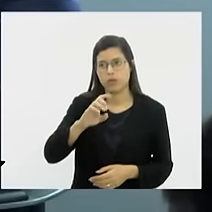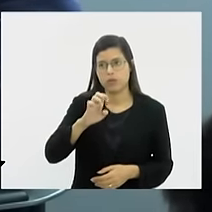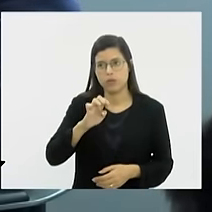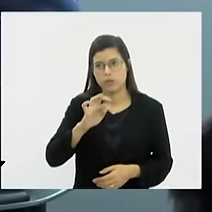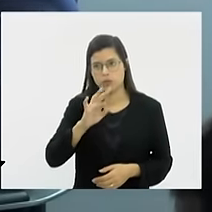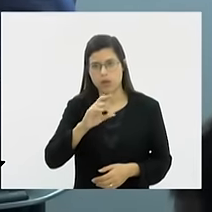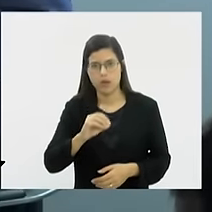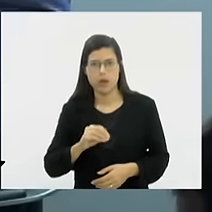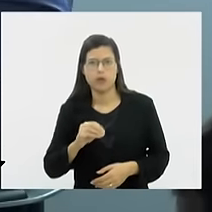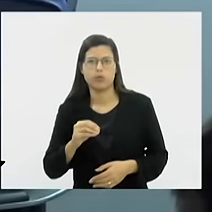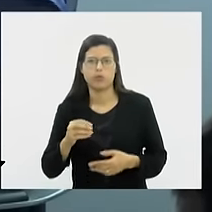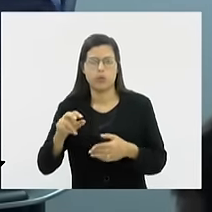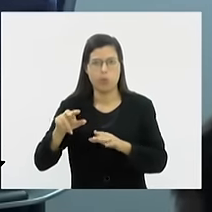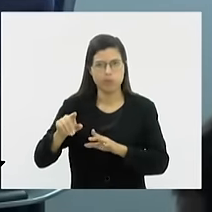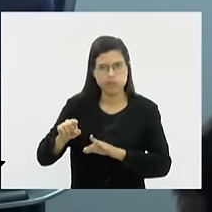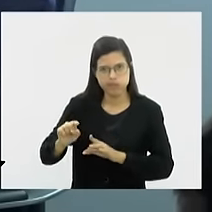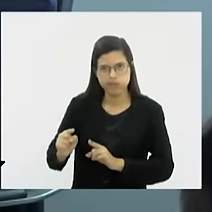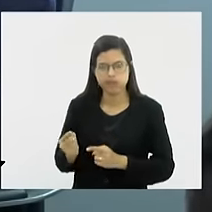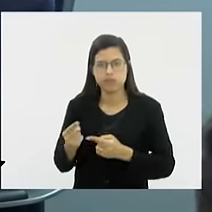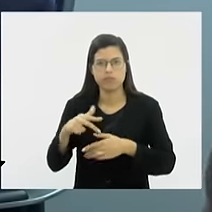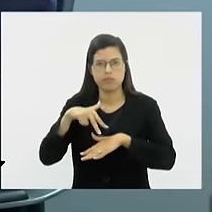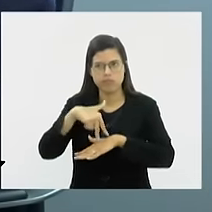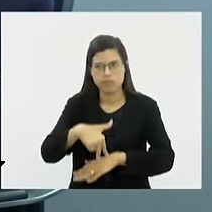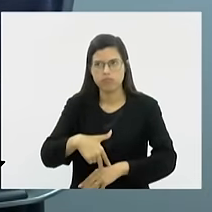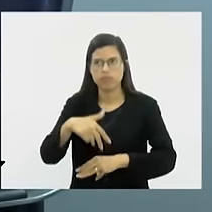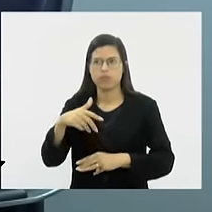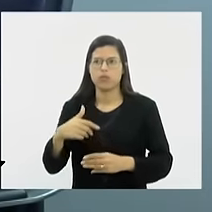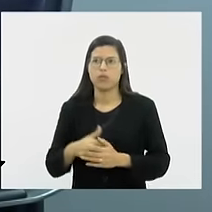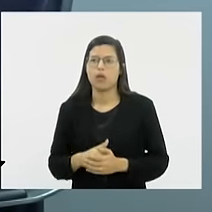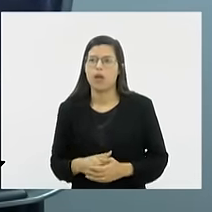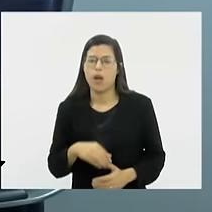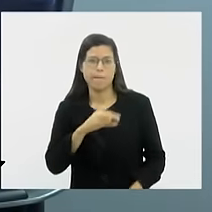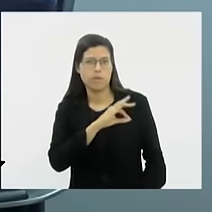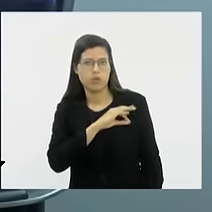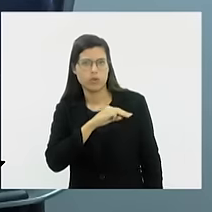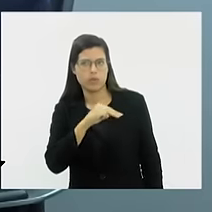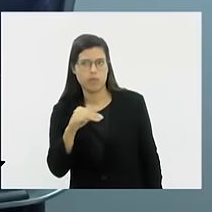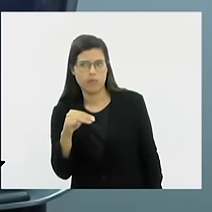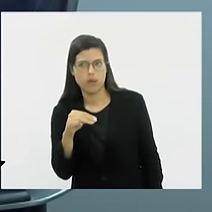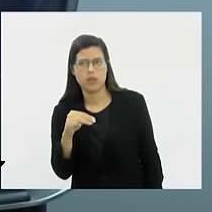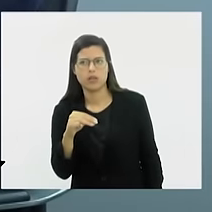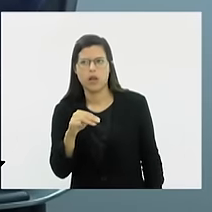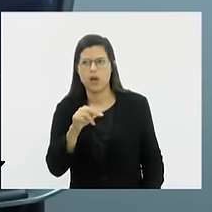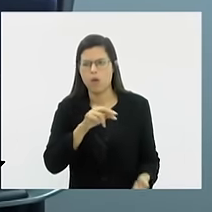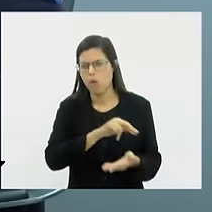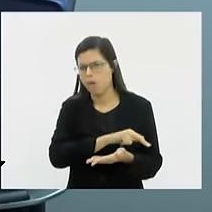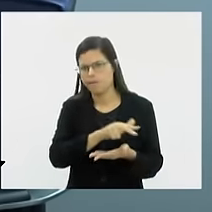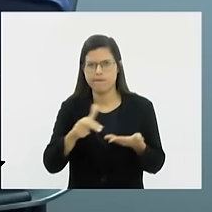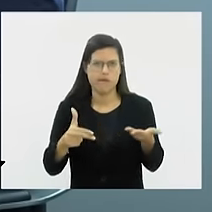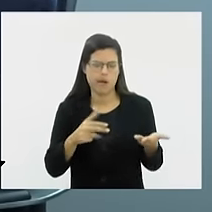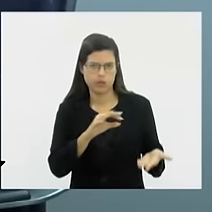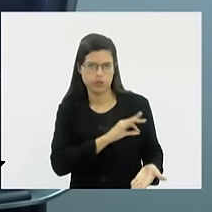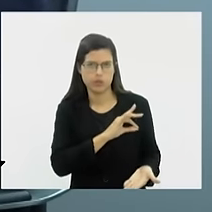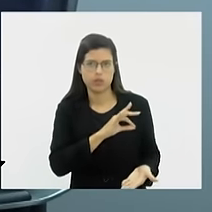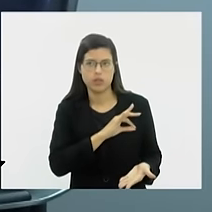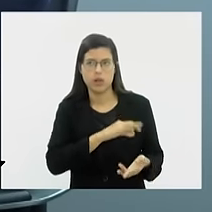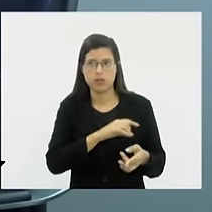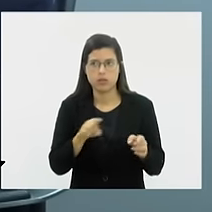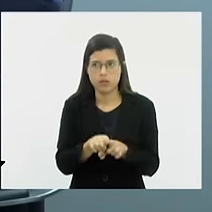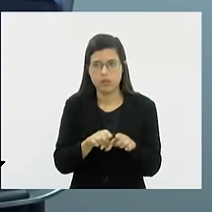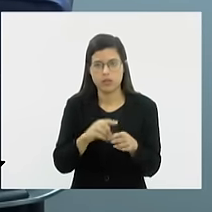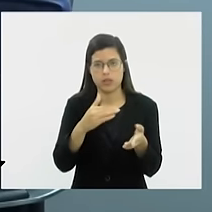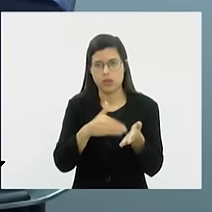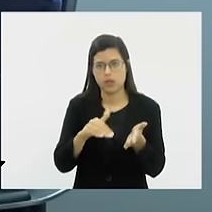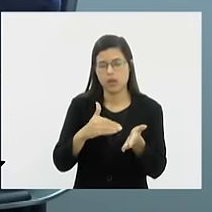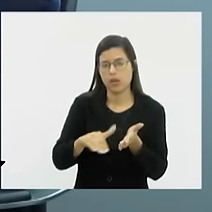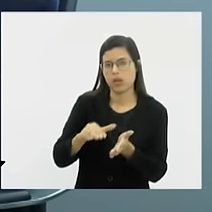que, muitas vezes, de forma hostil. Está aqui a Polícia Militar com diversos oficiais e praças. Está a Secretaria da Casa Civil. Está